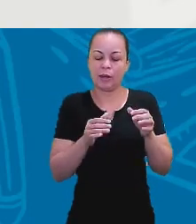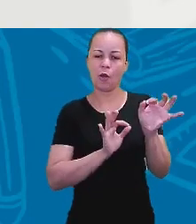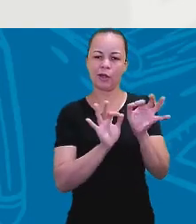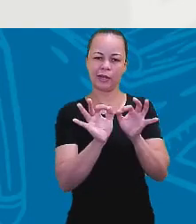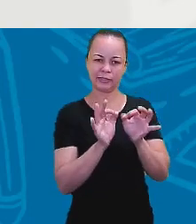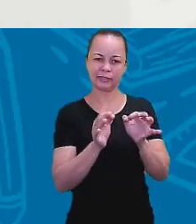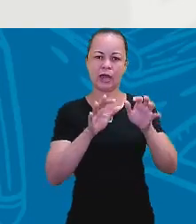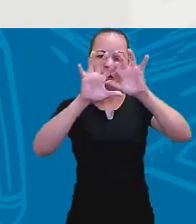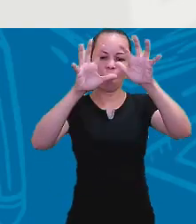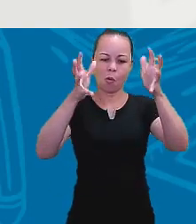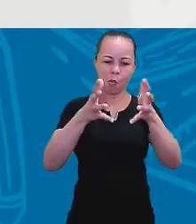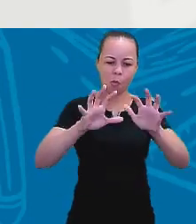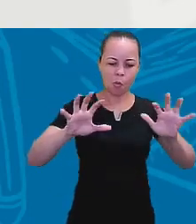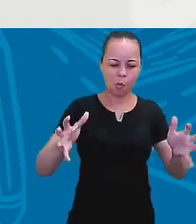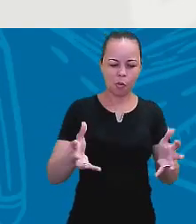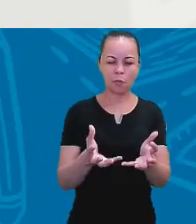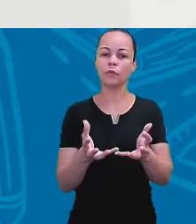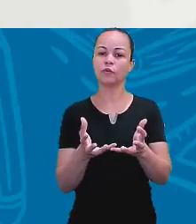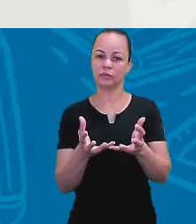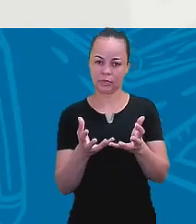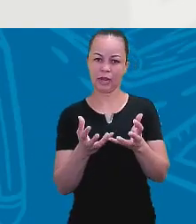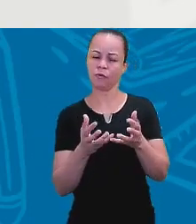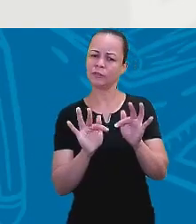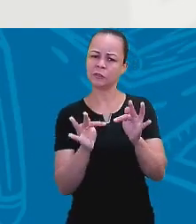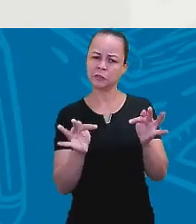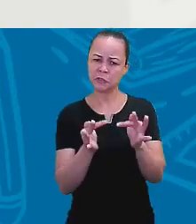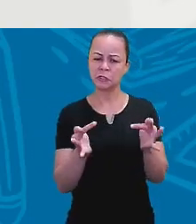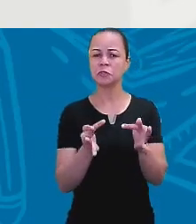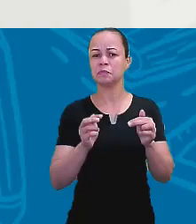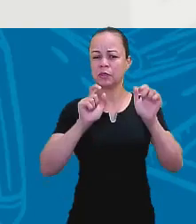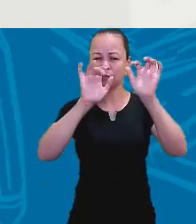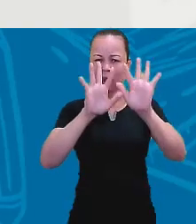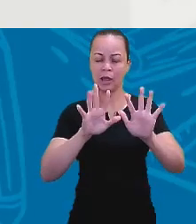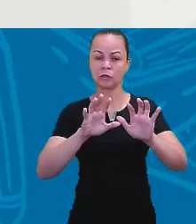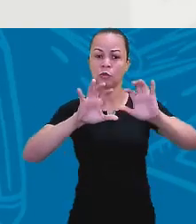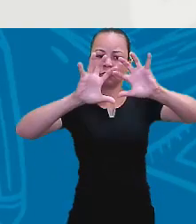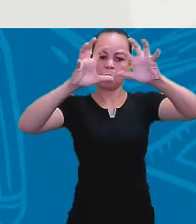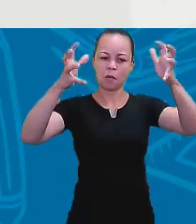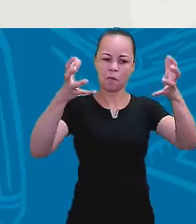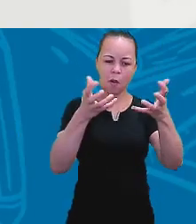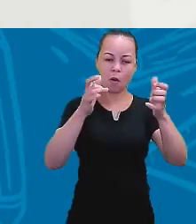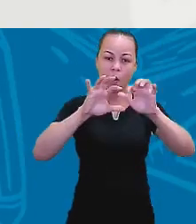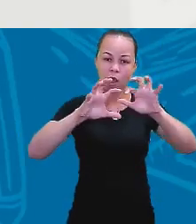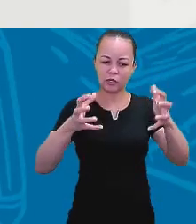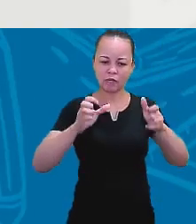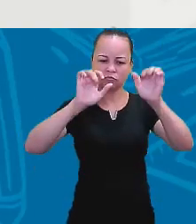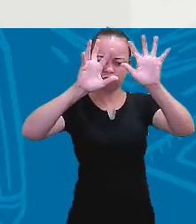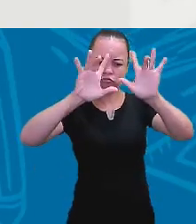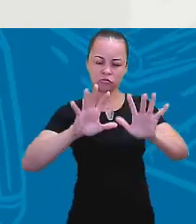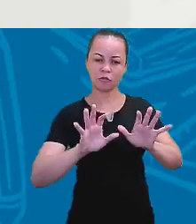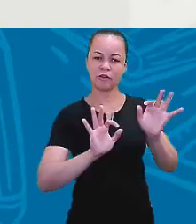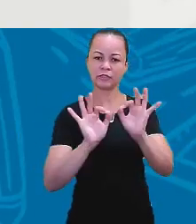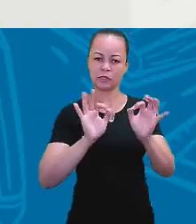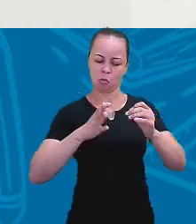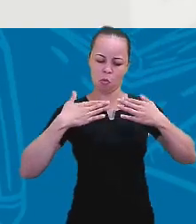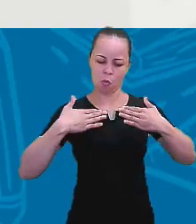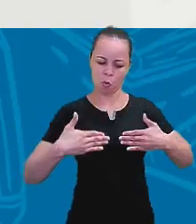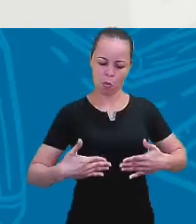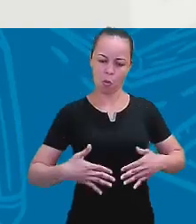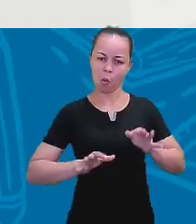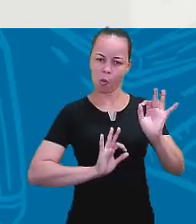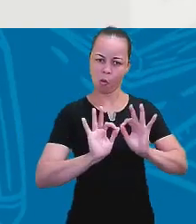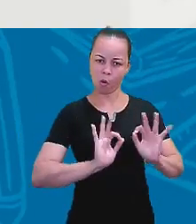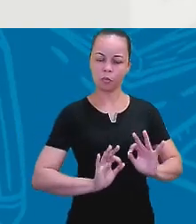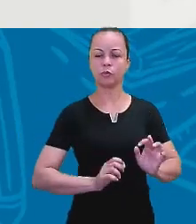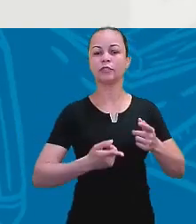simples. Duas grandes bolas de neve, grandes mesmo, hein? Para fazer o corpo e a cabeça.